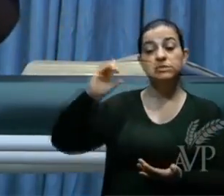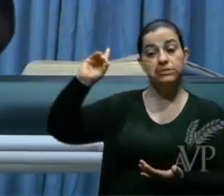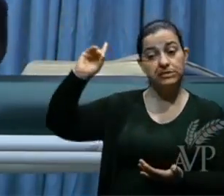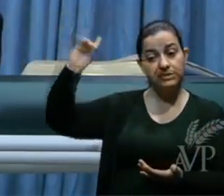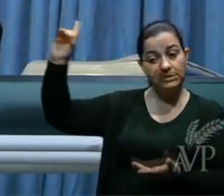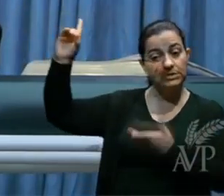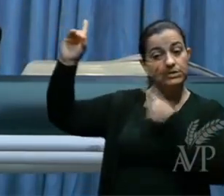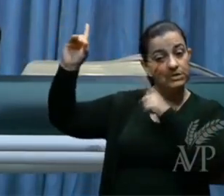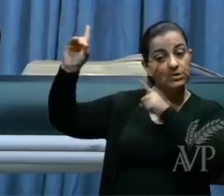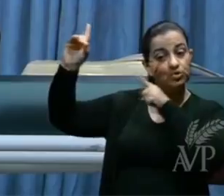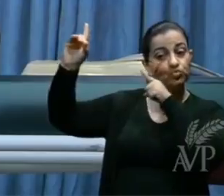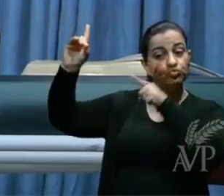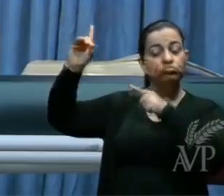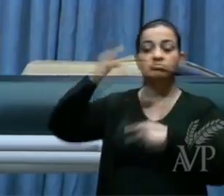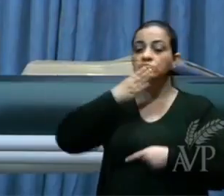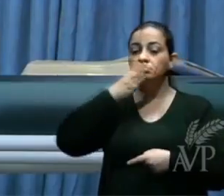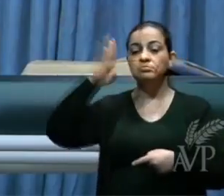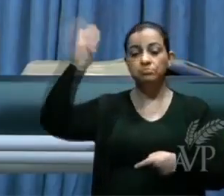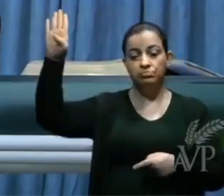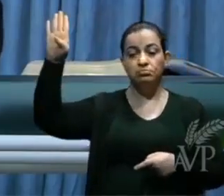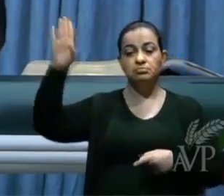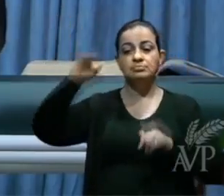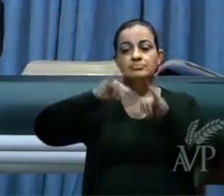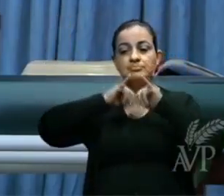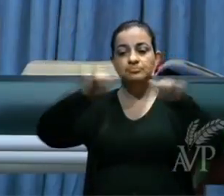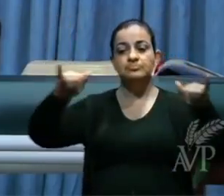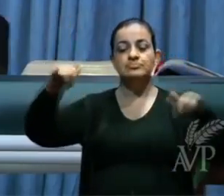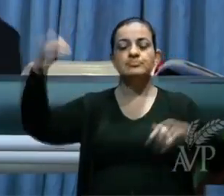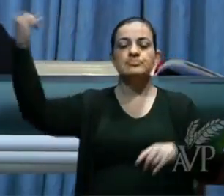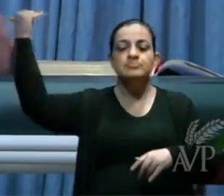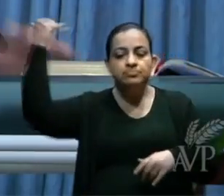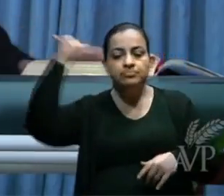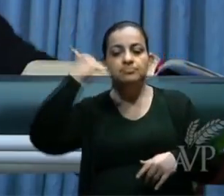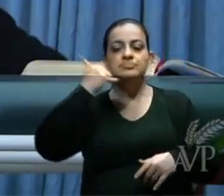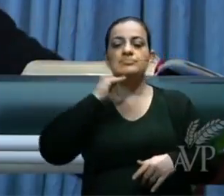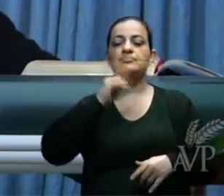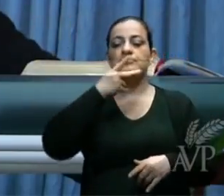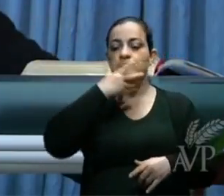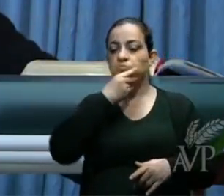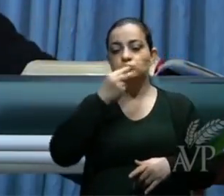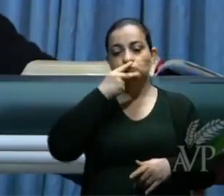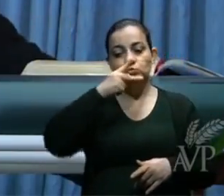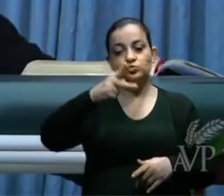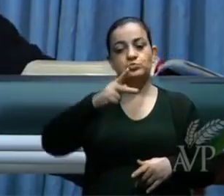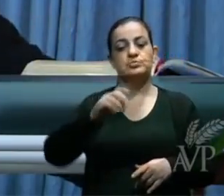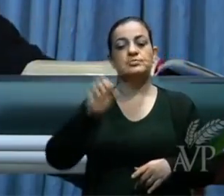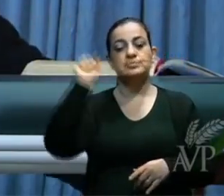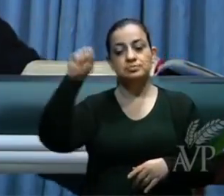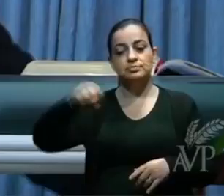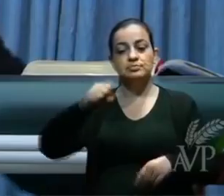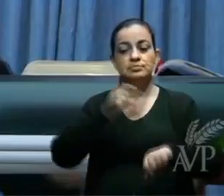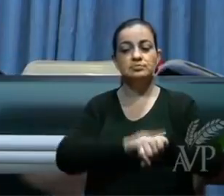prometeu de nos enviar um profeta neste tempo